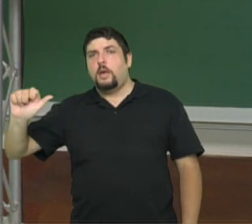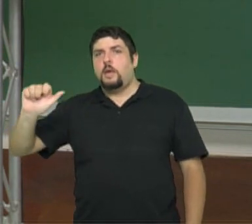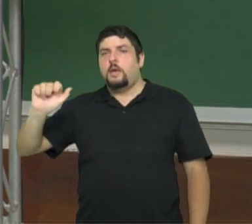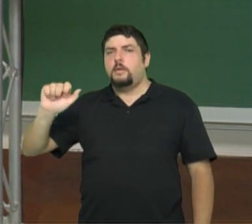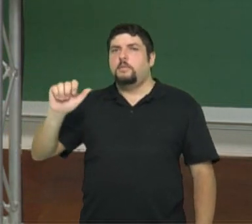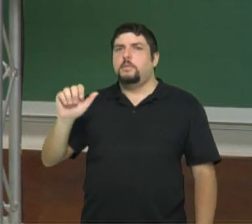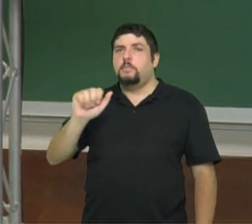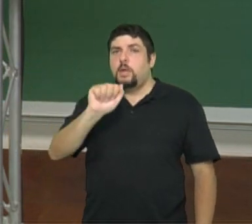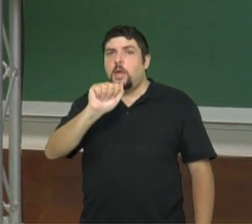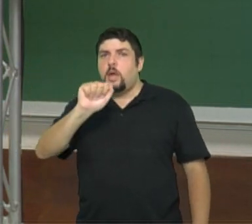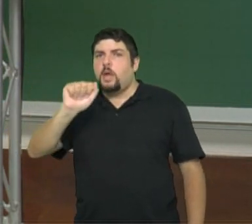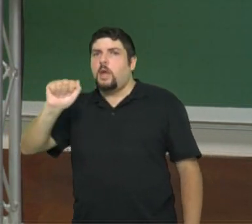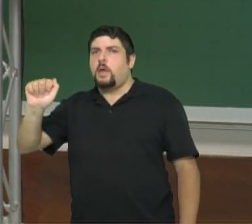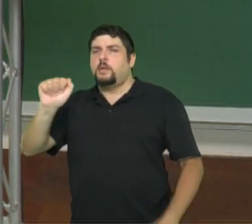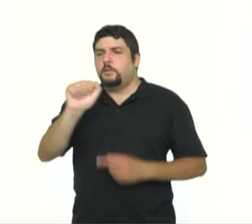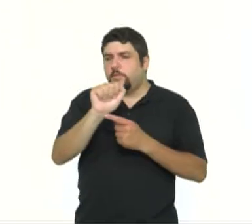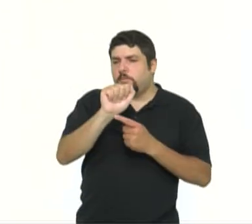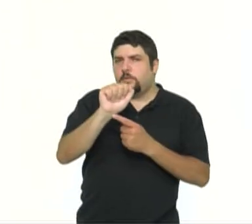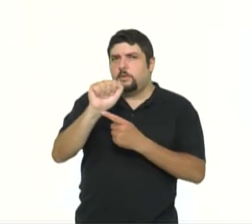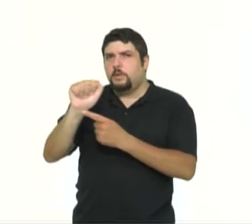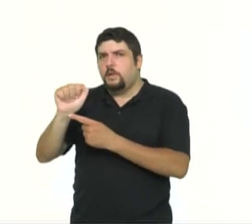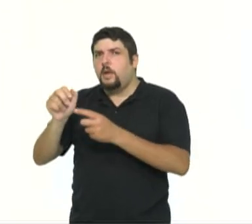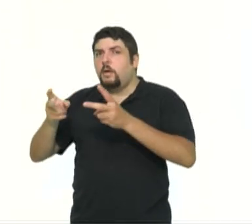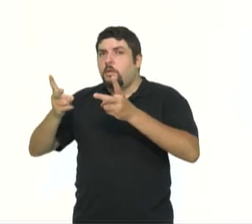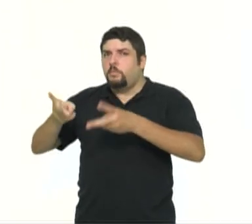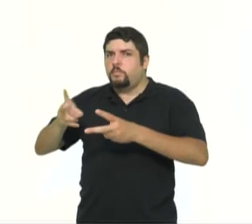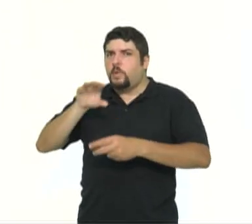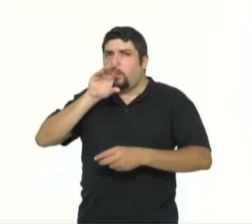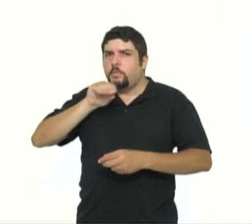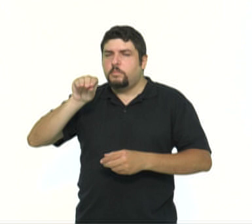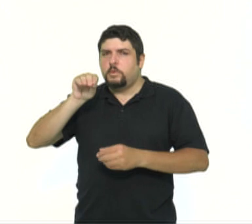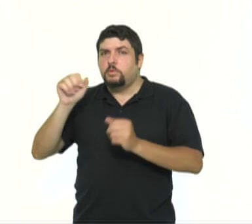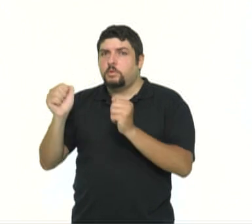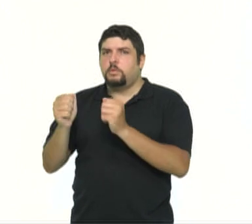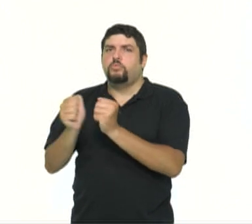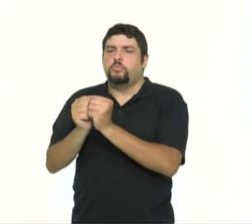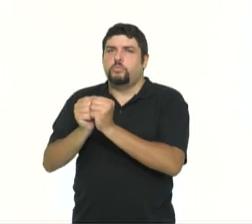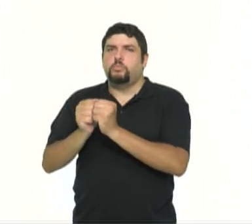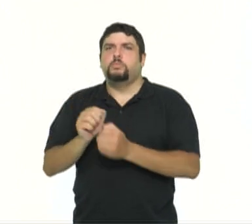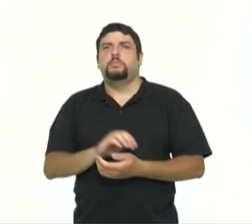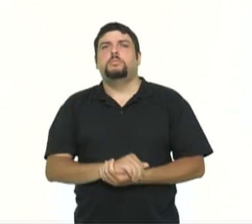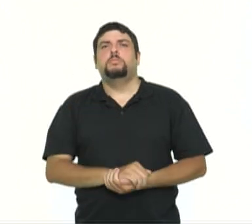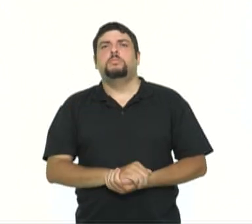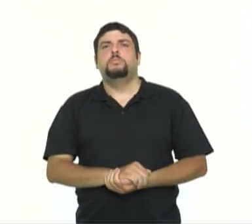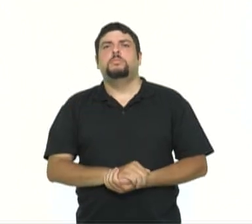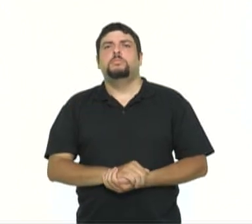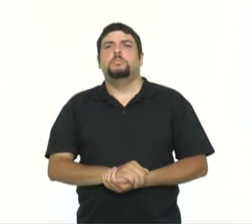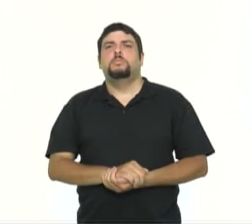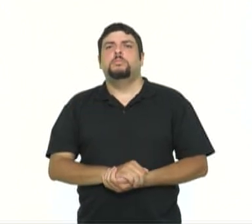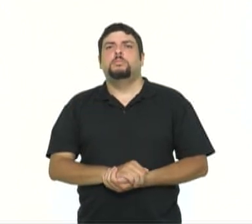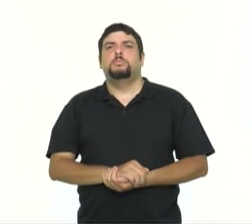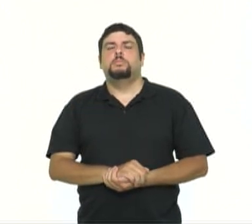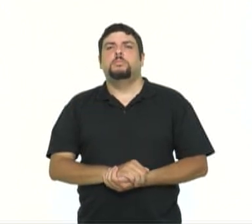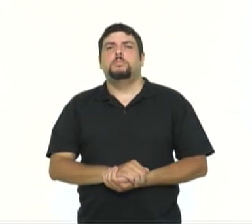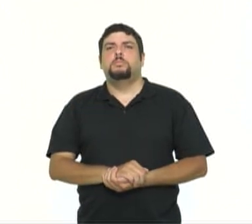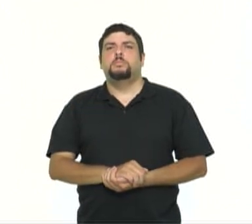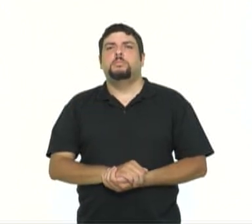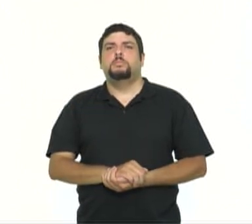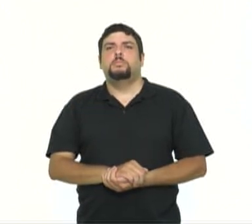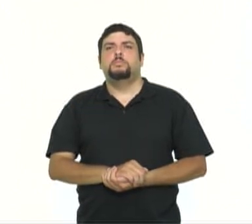quando você está lendo o poema. Sintoje, a alma cheia, ficou junto por causa das 3 vogais